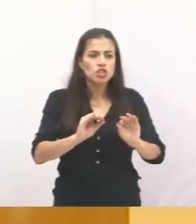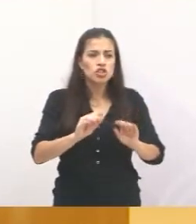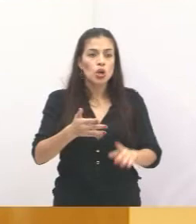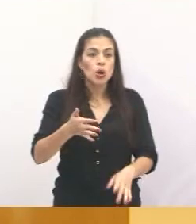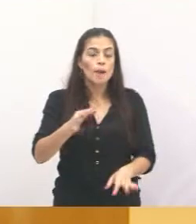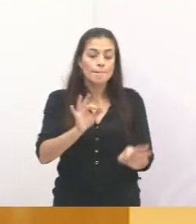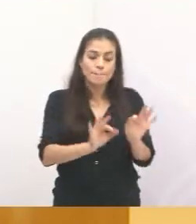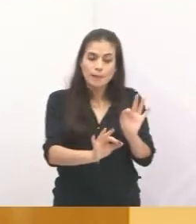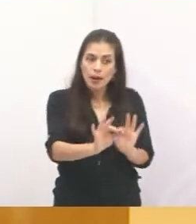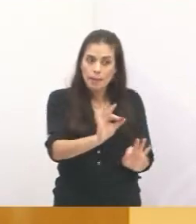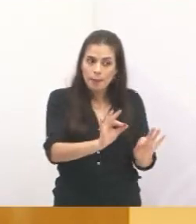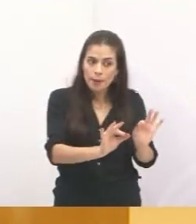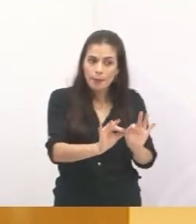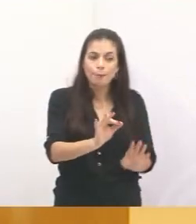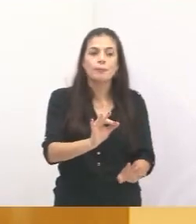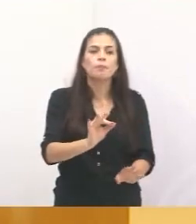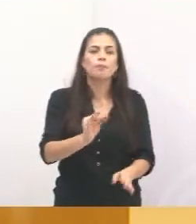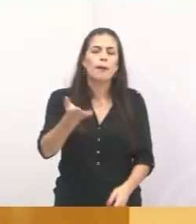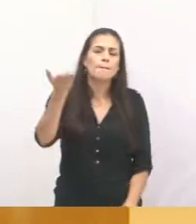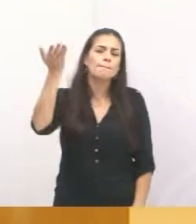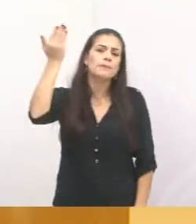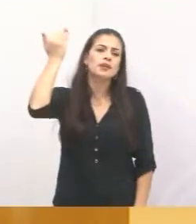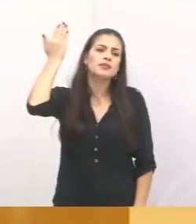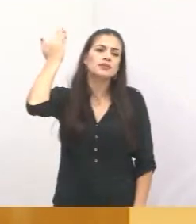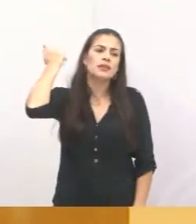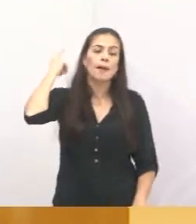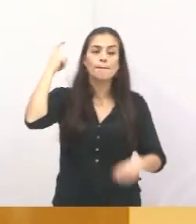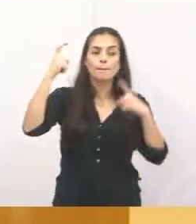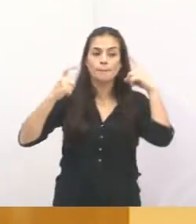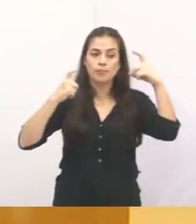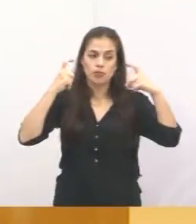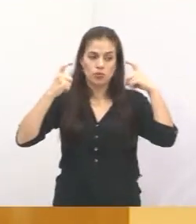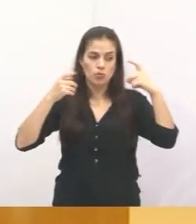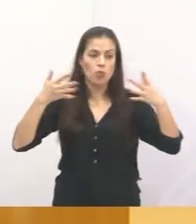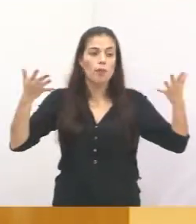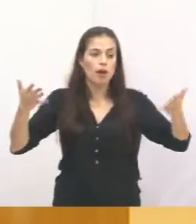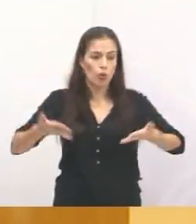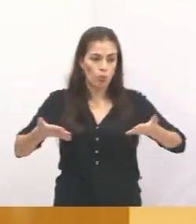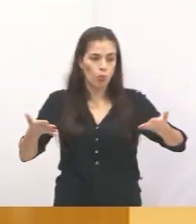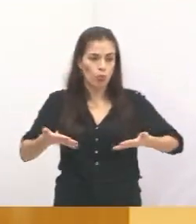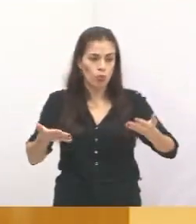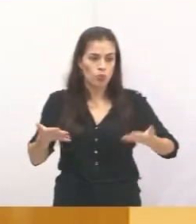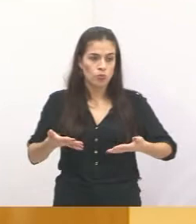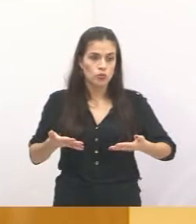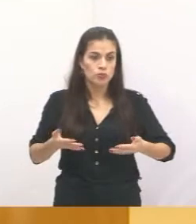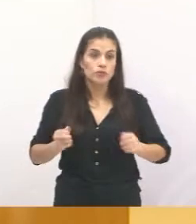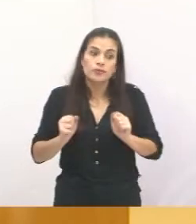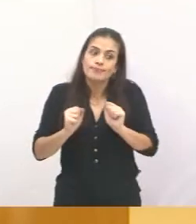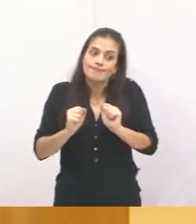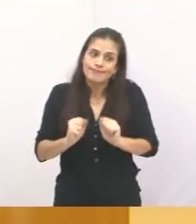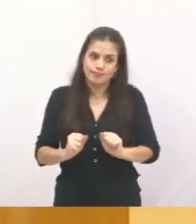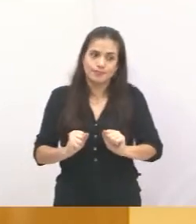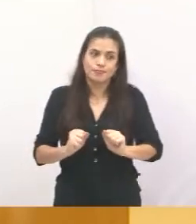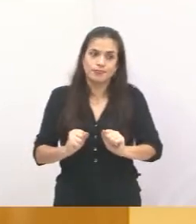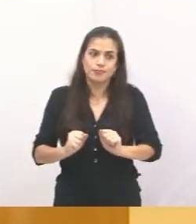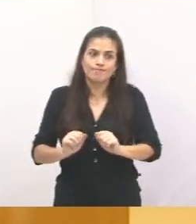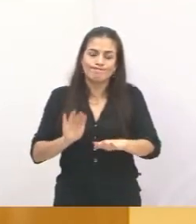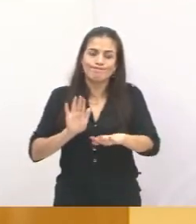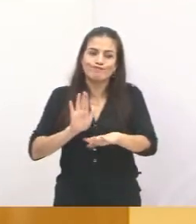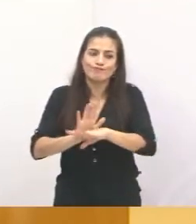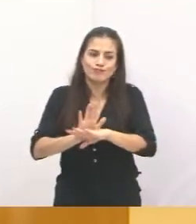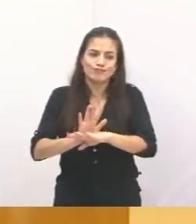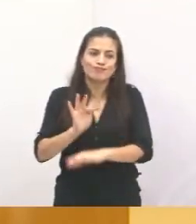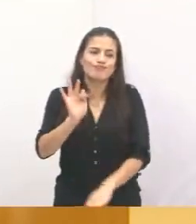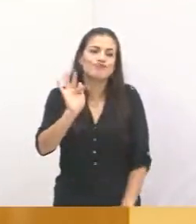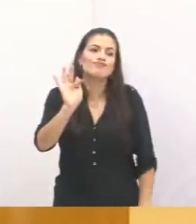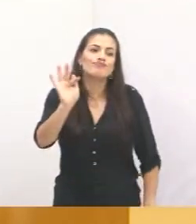preocupa o presente, preocupa o servidor do presente e pode até dar dor de cabeça